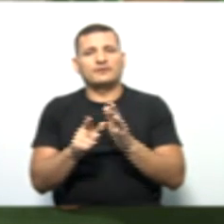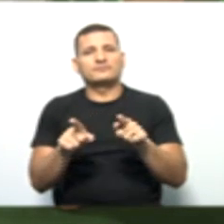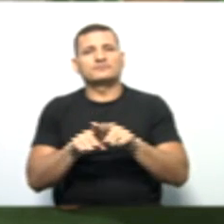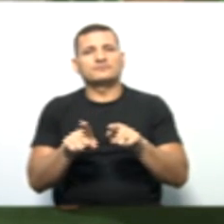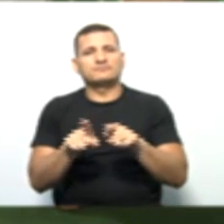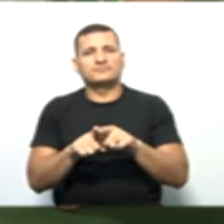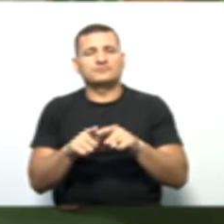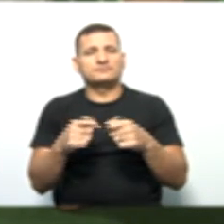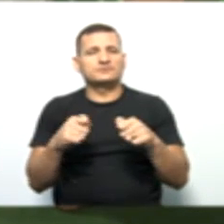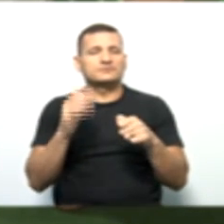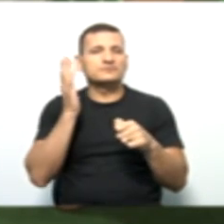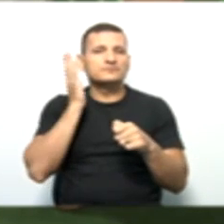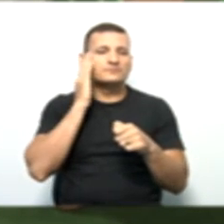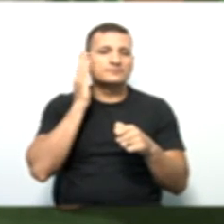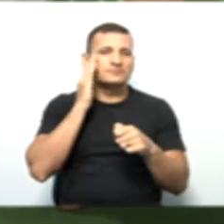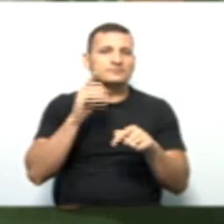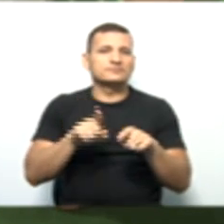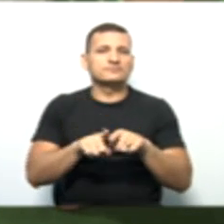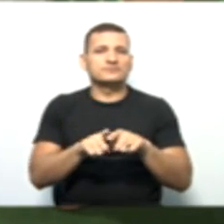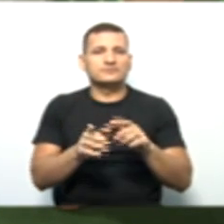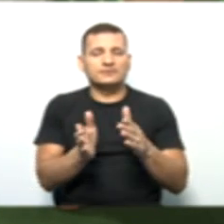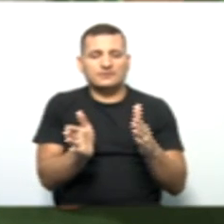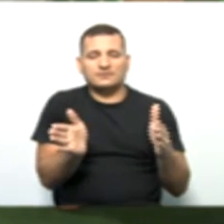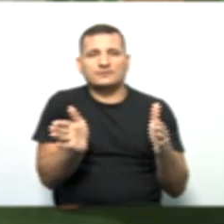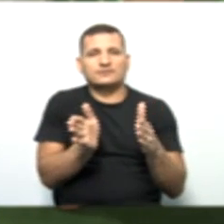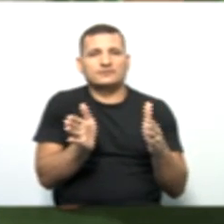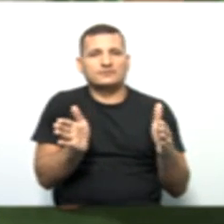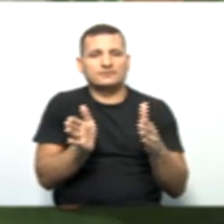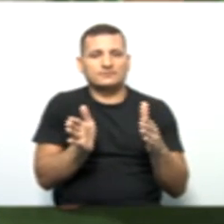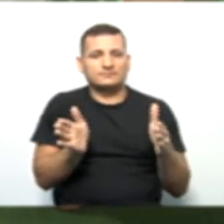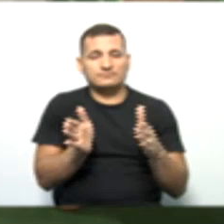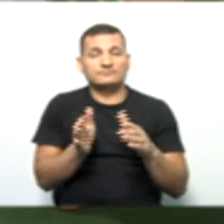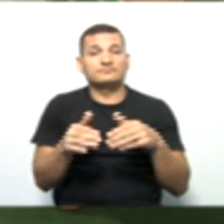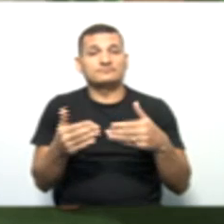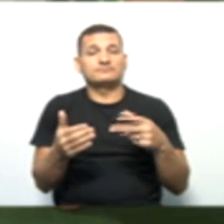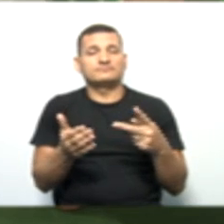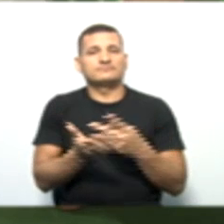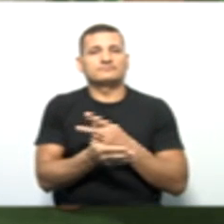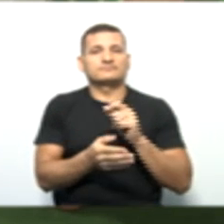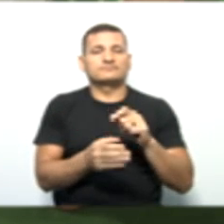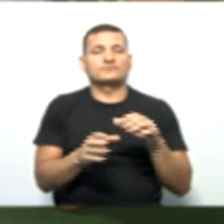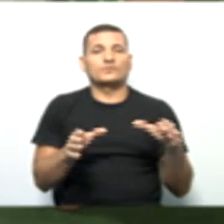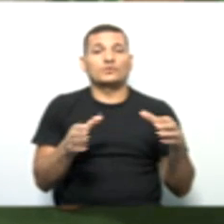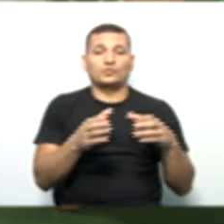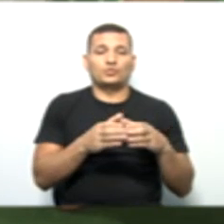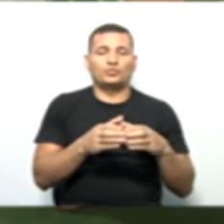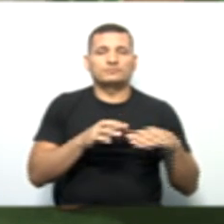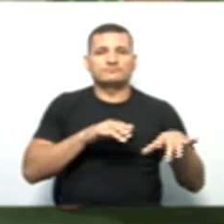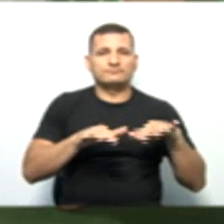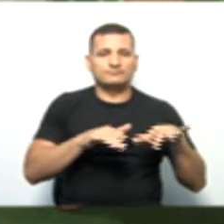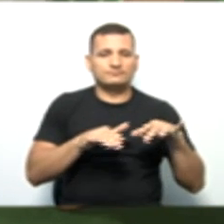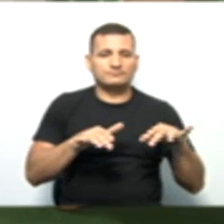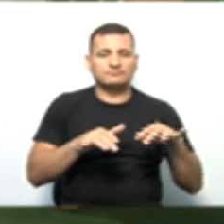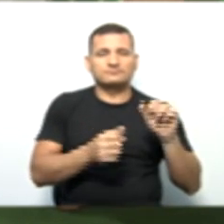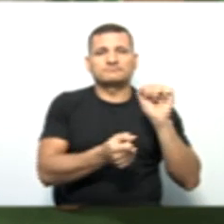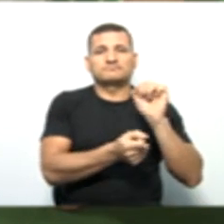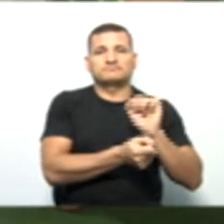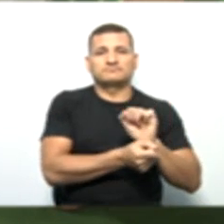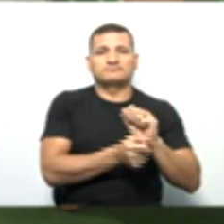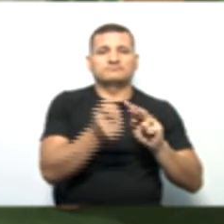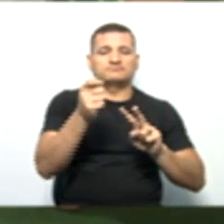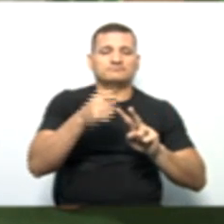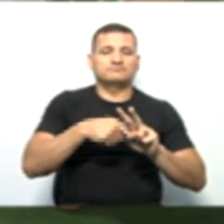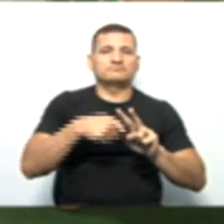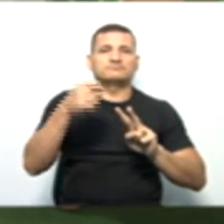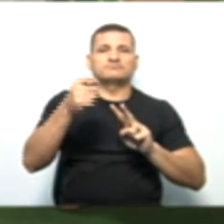Influencia tudo. Exatamente. Tudo influencia. Então, o que houve? A equipe de desenvolvimento teve que parar 2, 3 meses para quê?